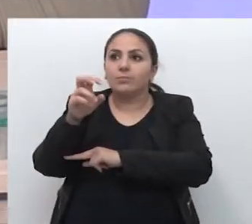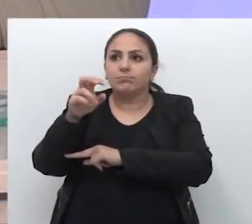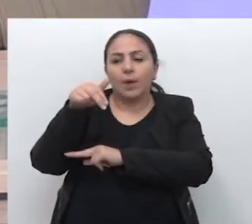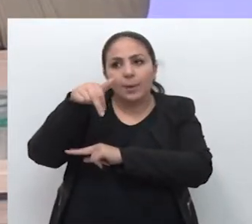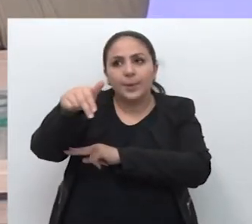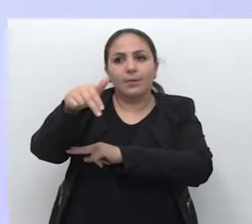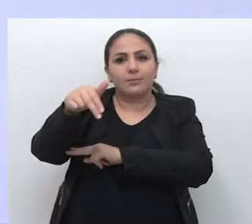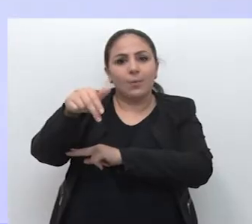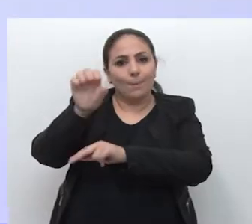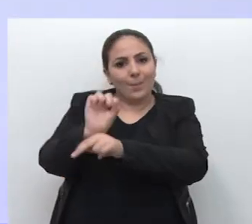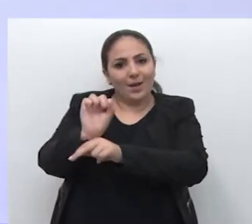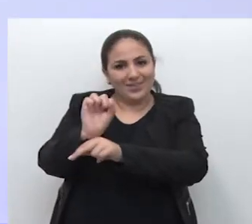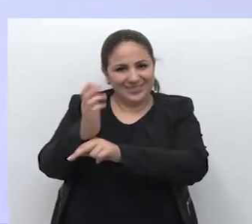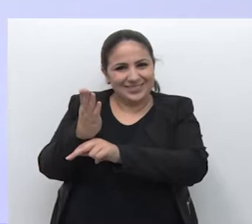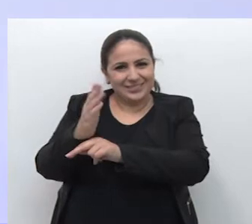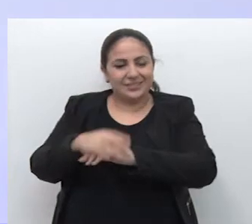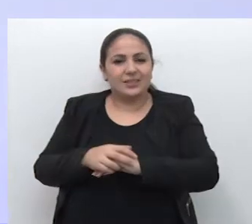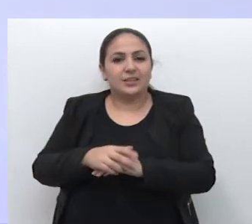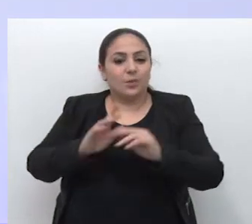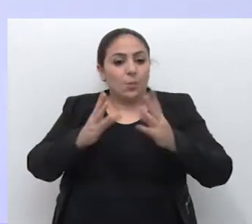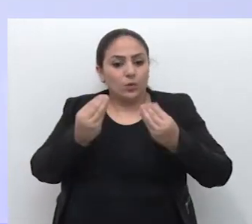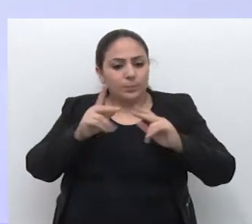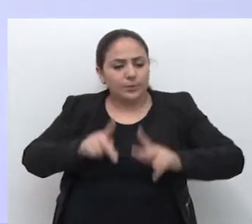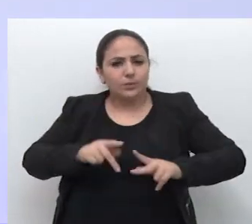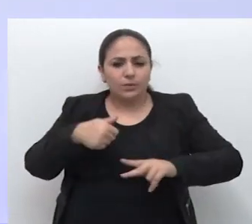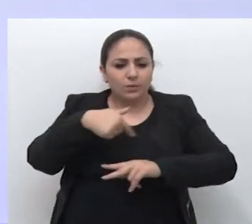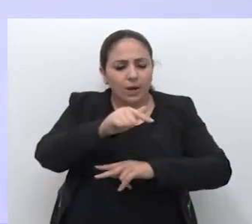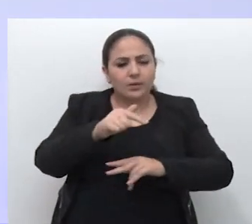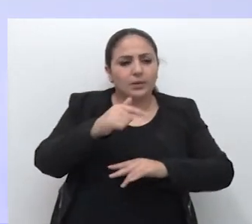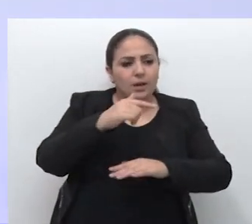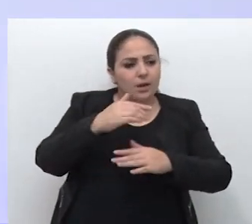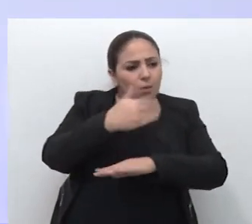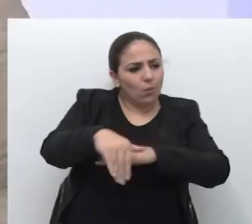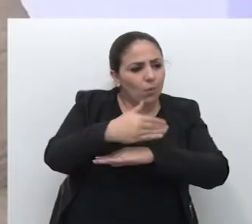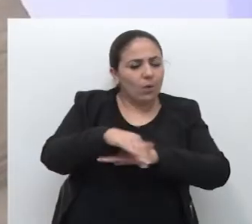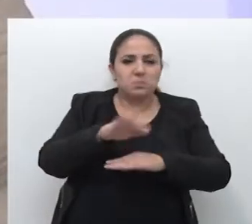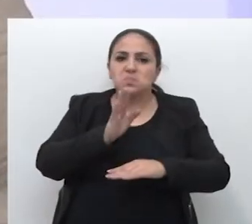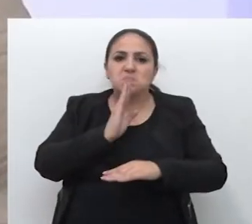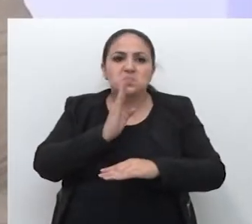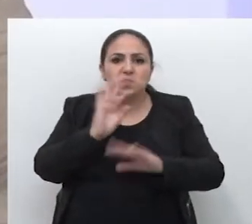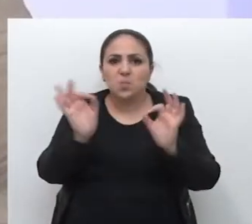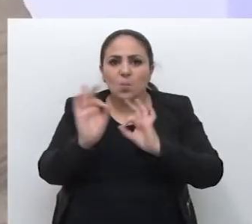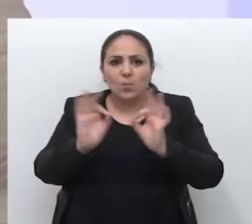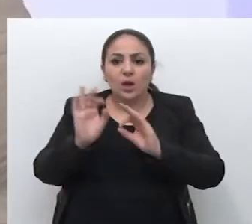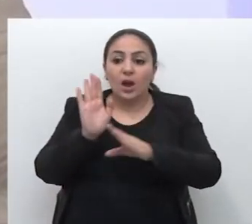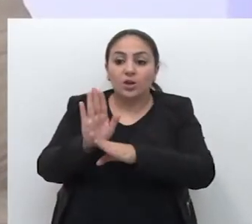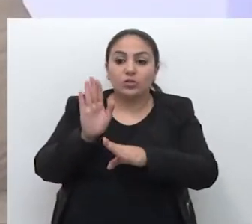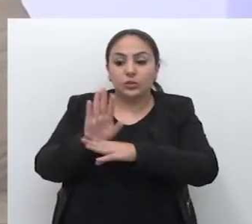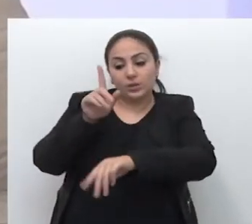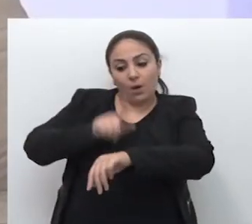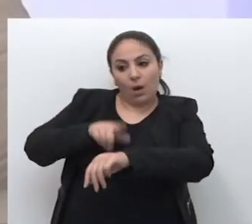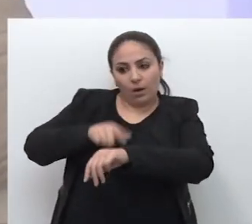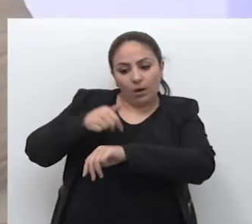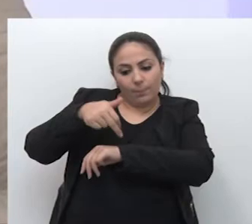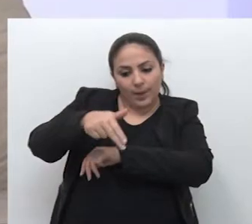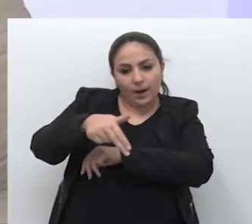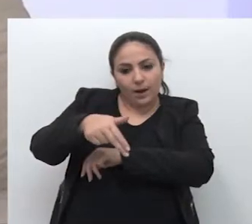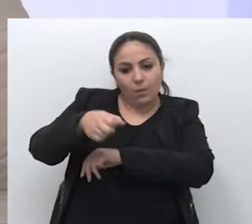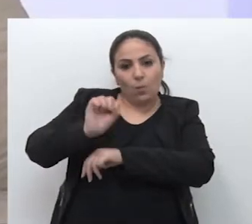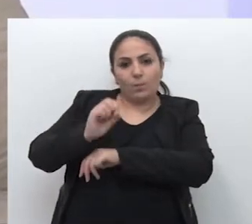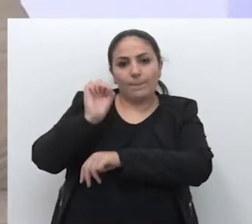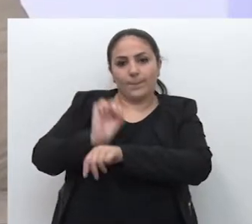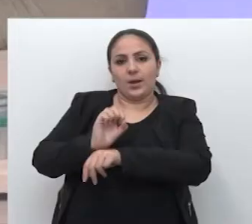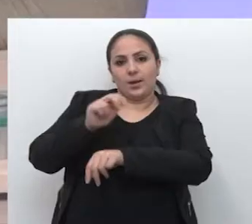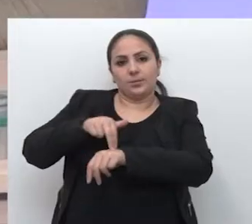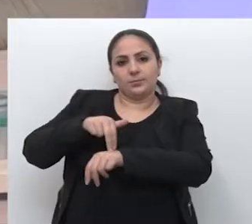ruas para receber, para ir no mercado e não observaram que existe esse mecanismo que pode auxiliar na questão da travessia, né, nas vias